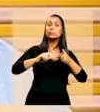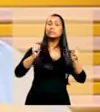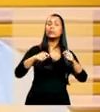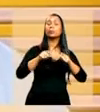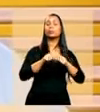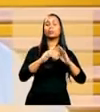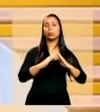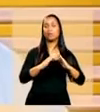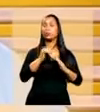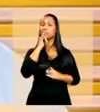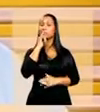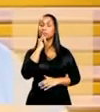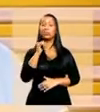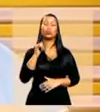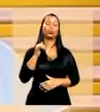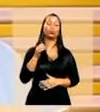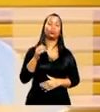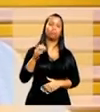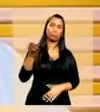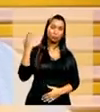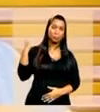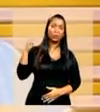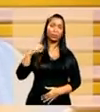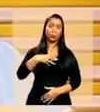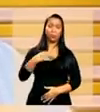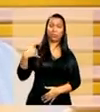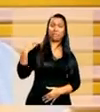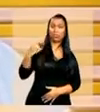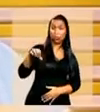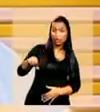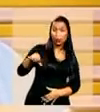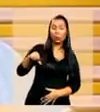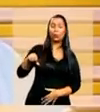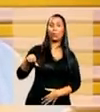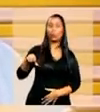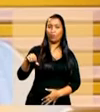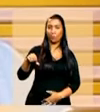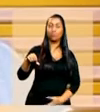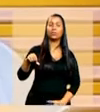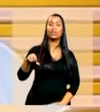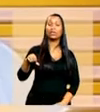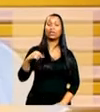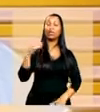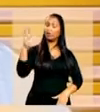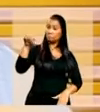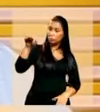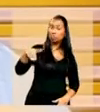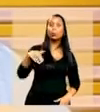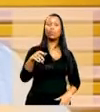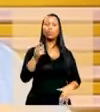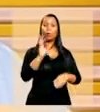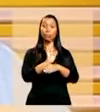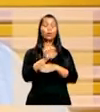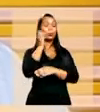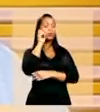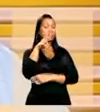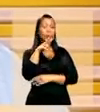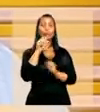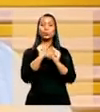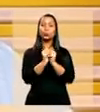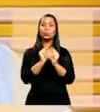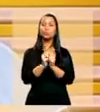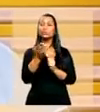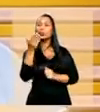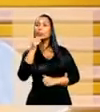coisas dá para fazer em casa? Por exemplo, outro dia meu filho, de 9 anos, ele tem 9 aninhos, ele me chamou para assistir um filme com